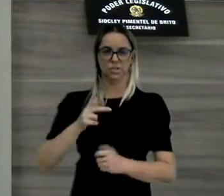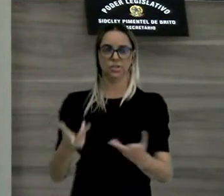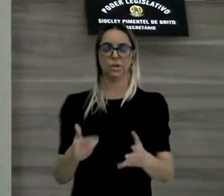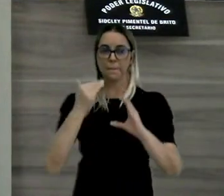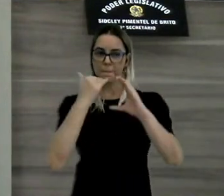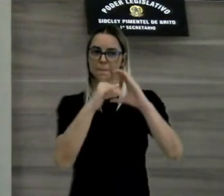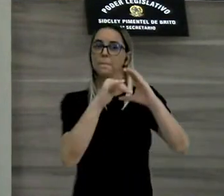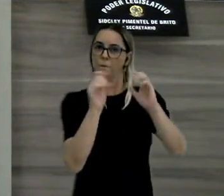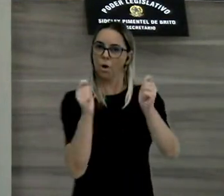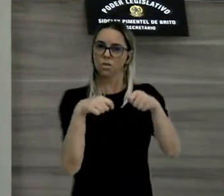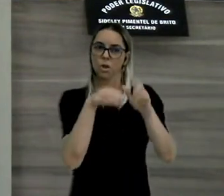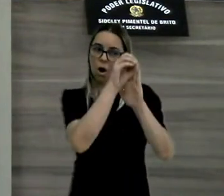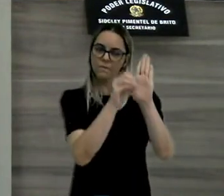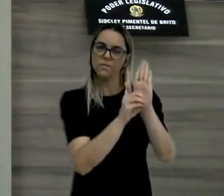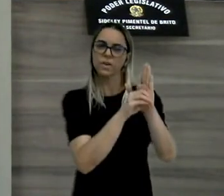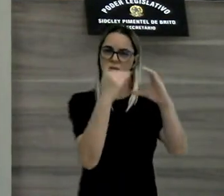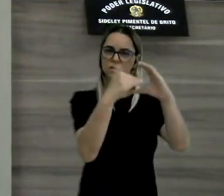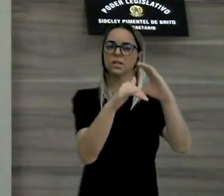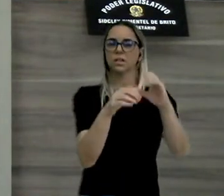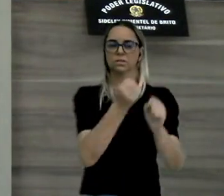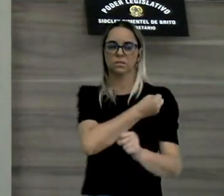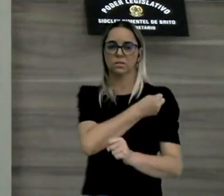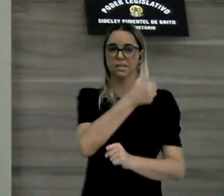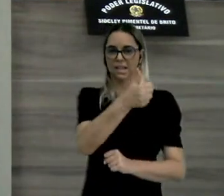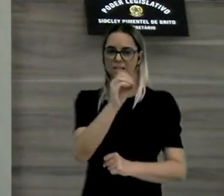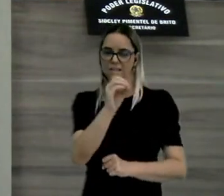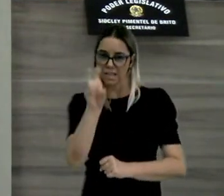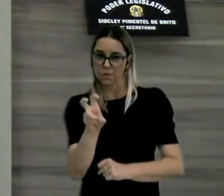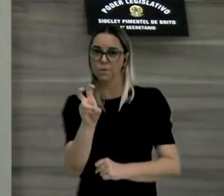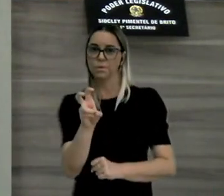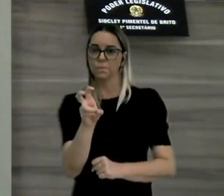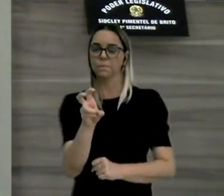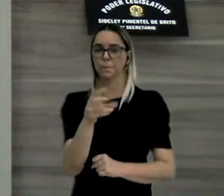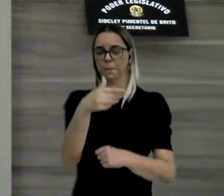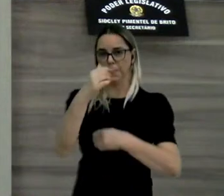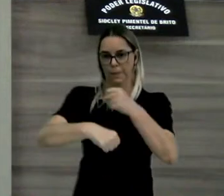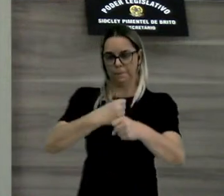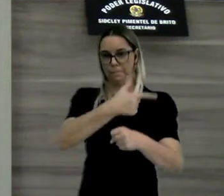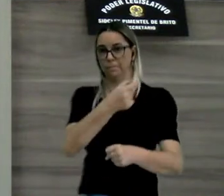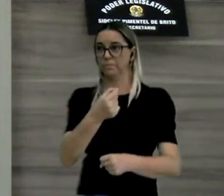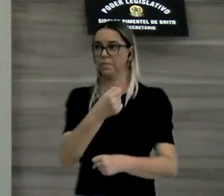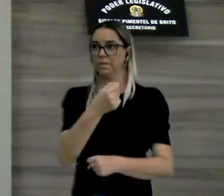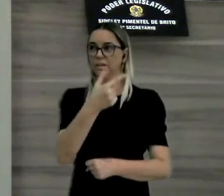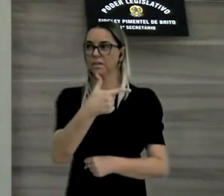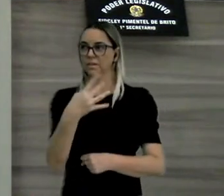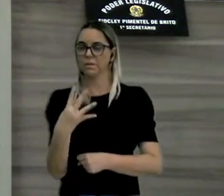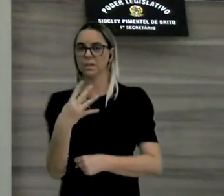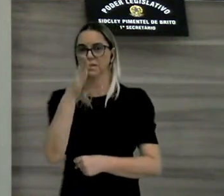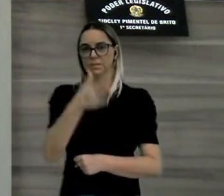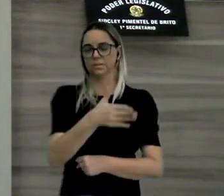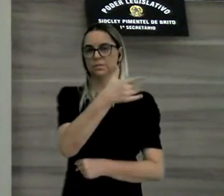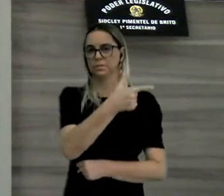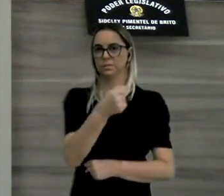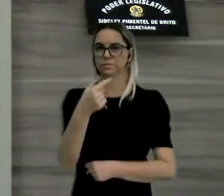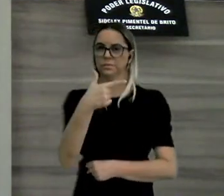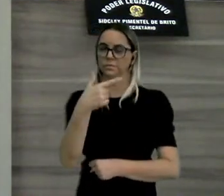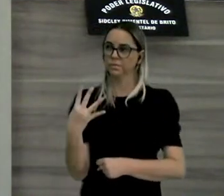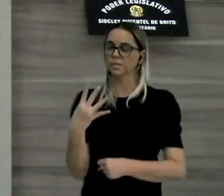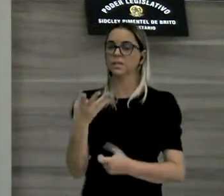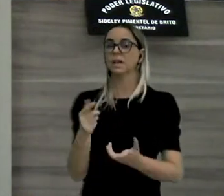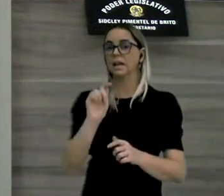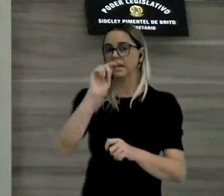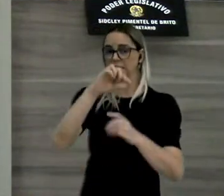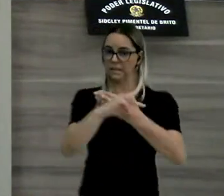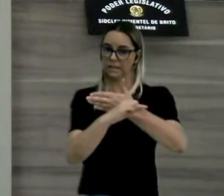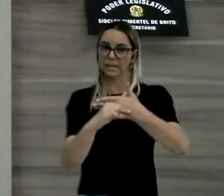anexo Ofício número 105/2022 indicação Legislativa número 44/2022 de autoria da